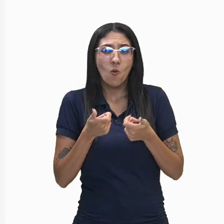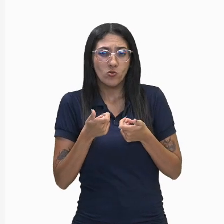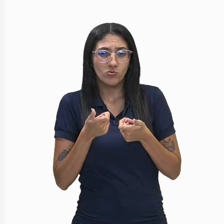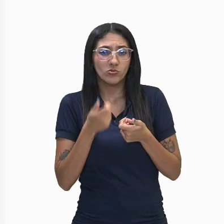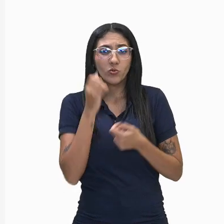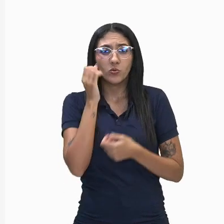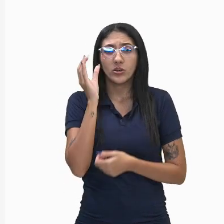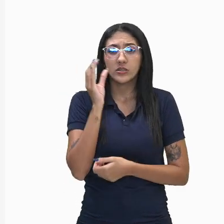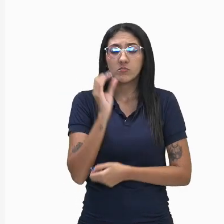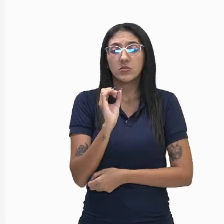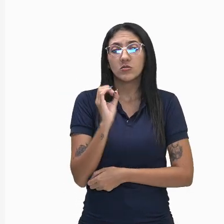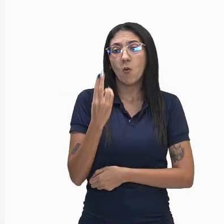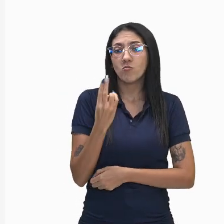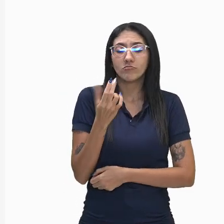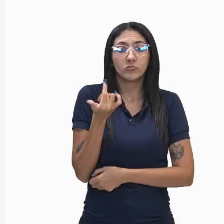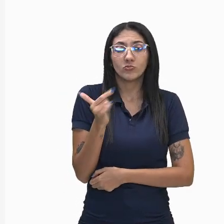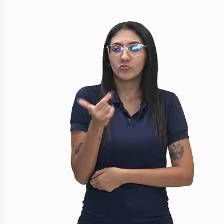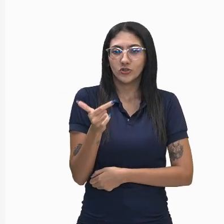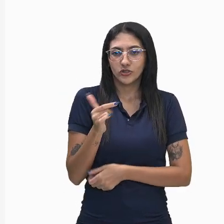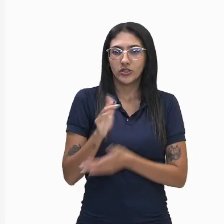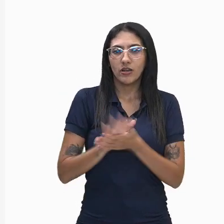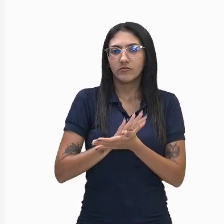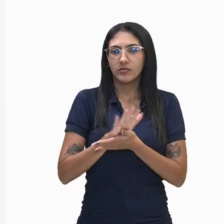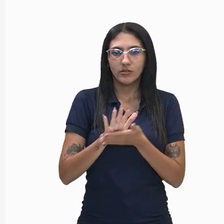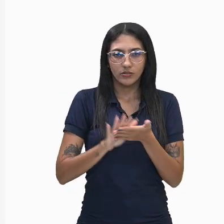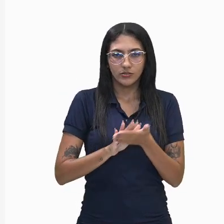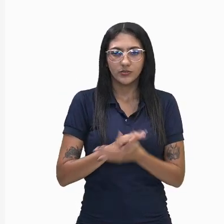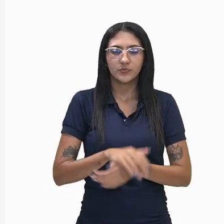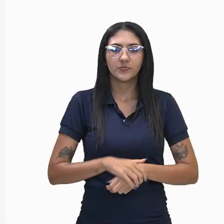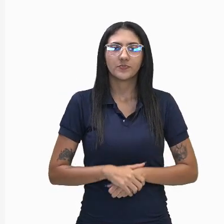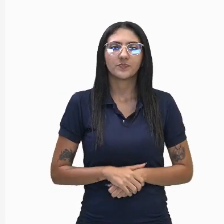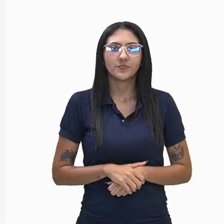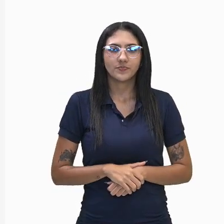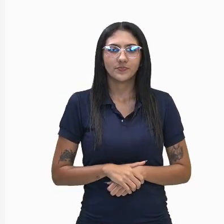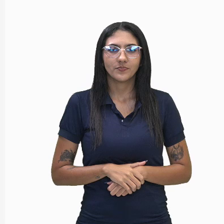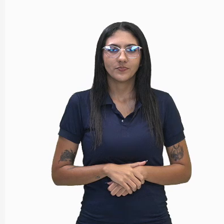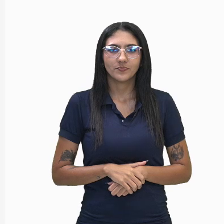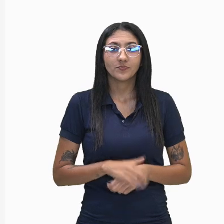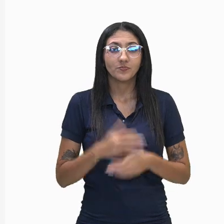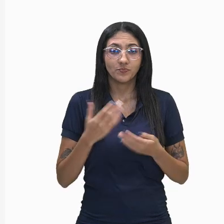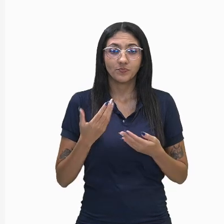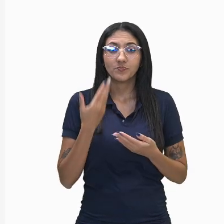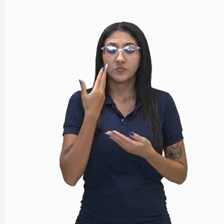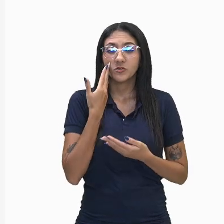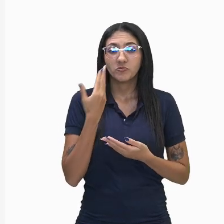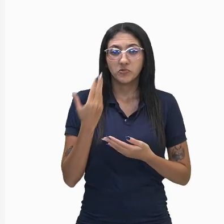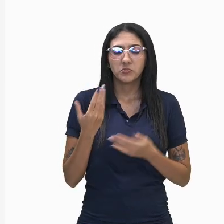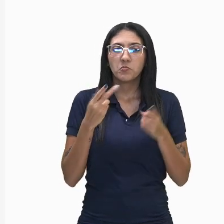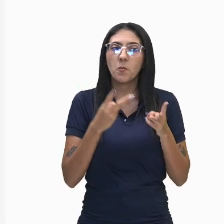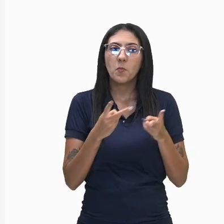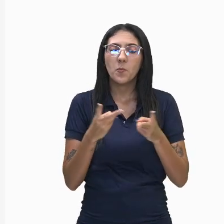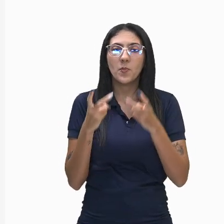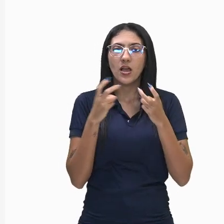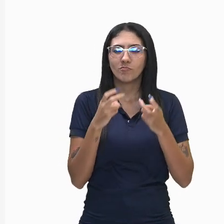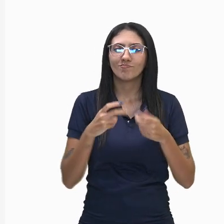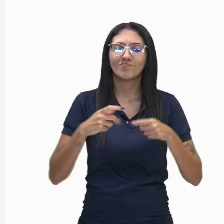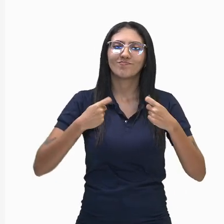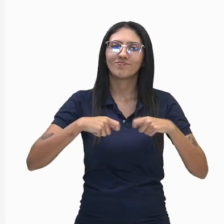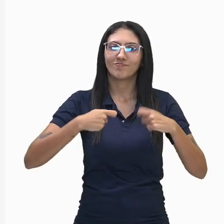ou inexistente. E aqui a gente percebe justamente uma necessidade,